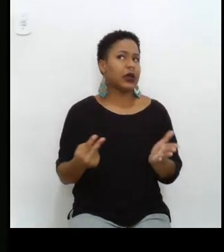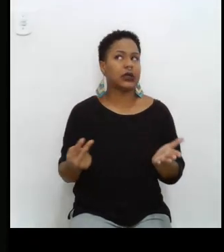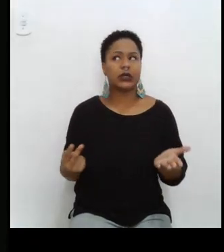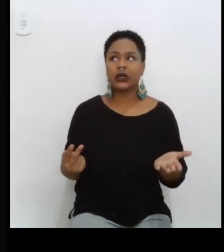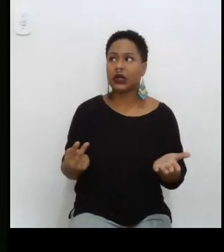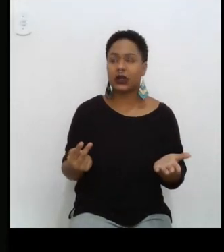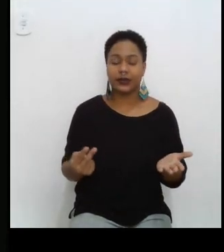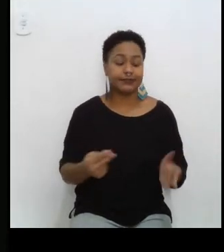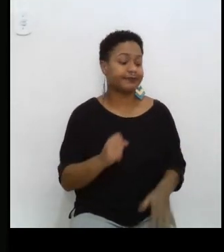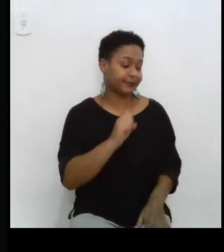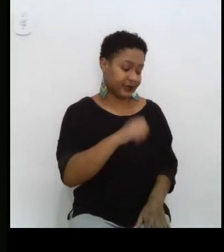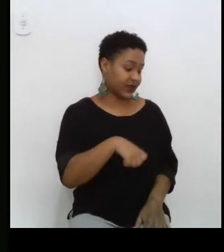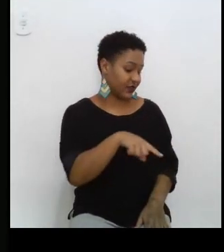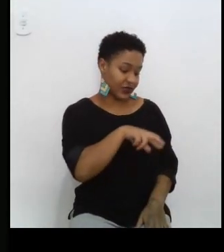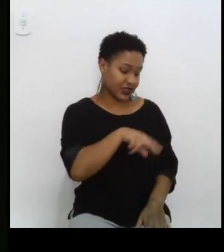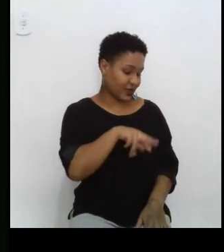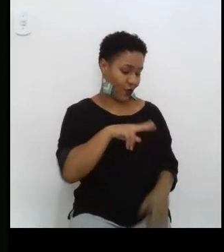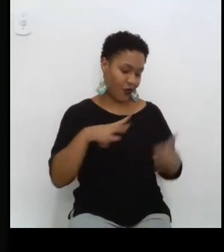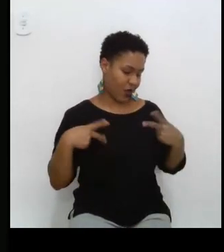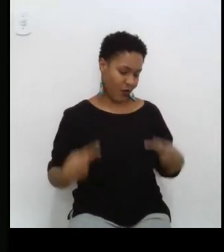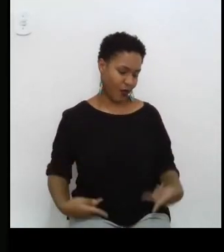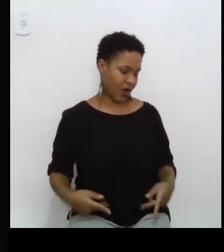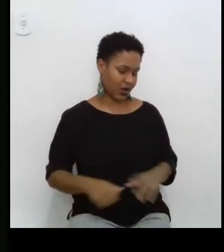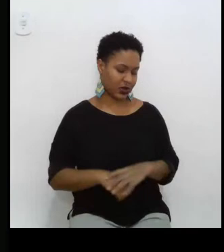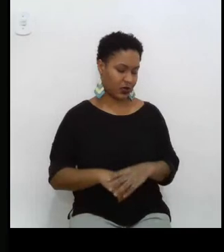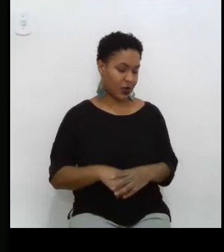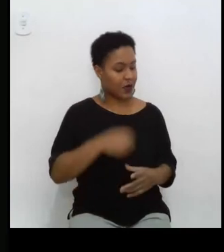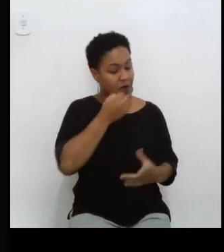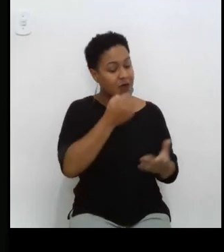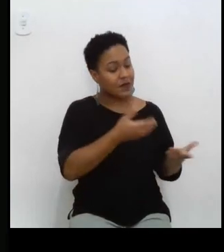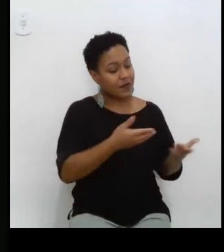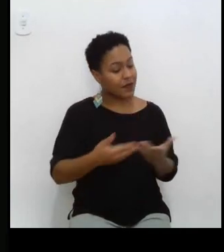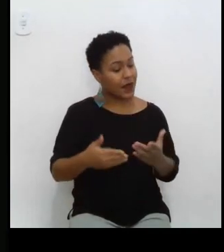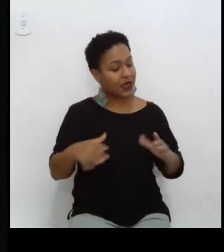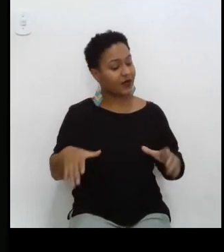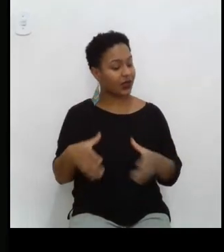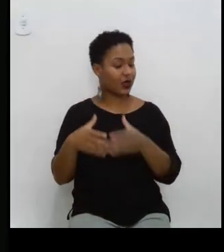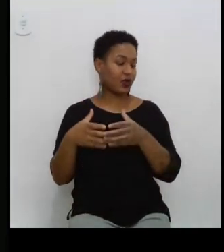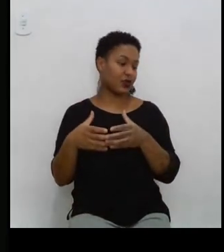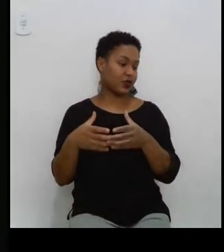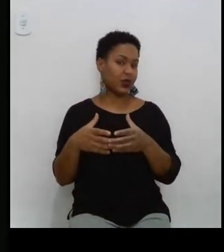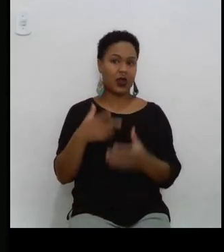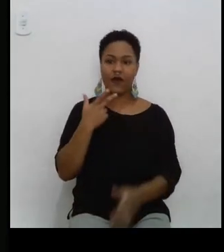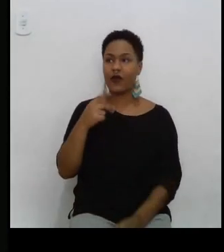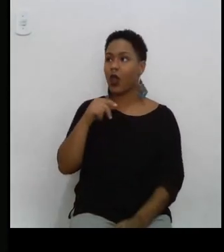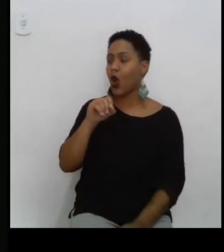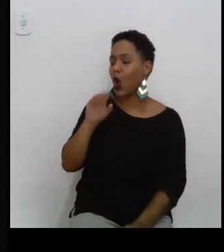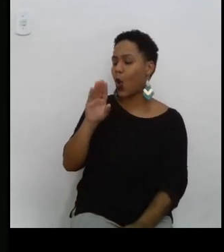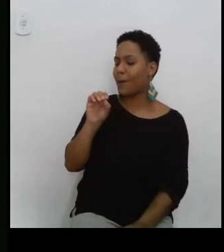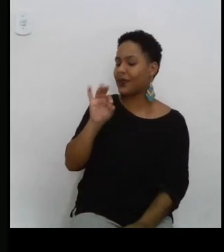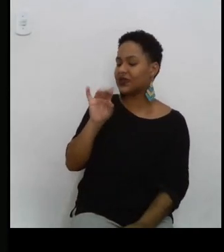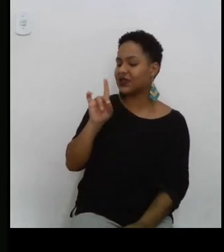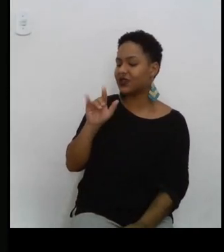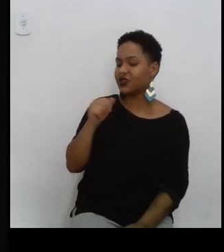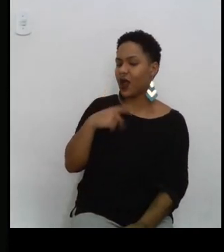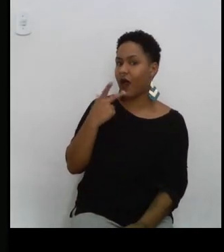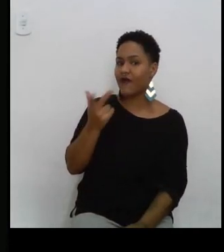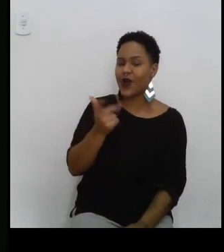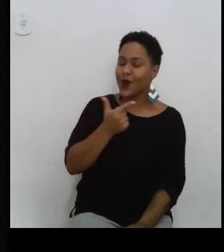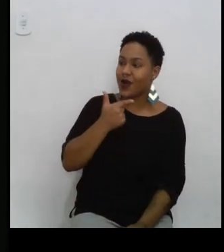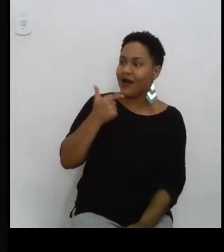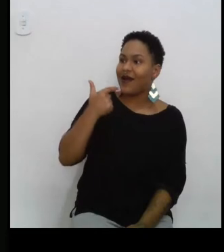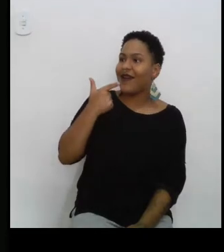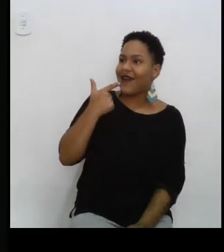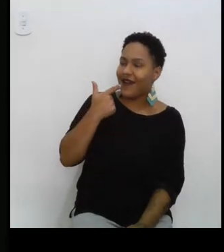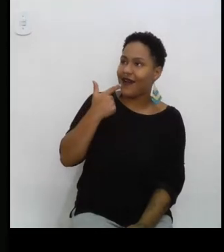você vai mais humano original Club des obsidiana dando um leve sorriso virando a cabeça